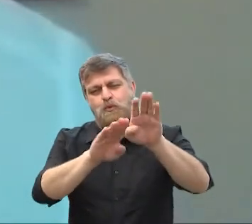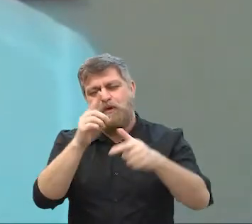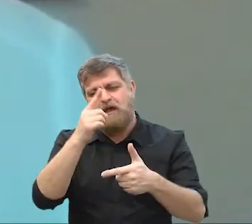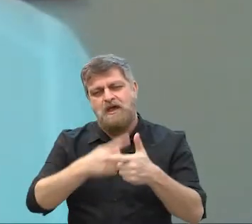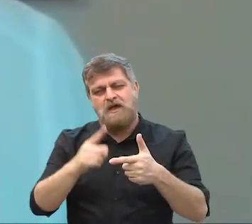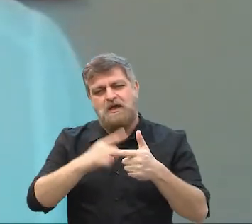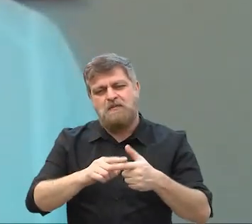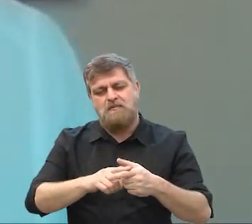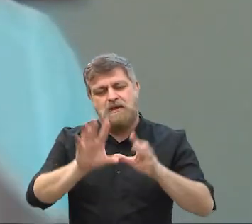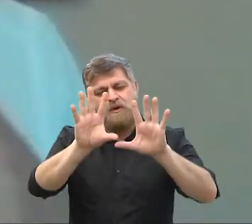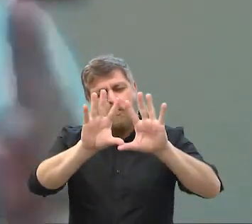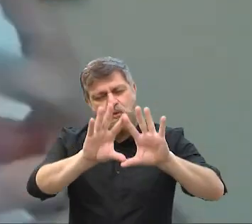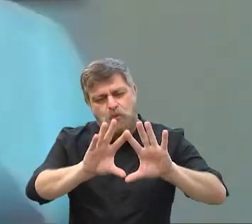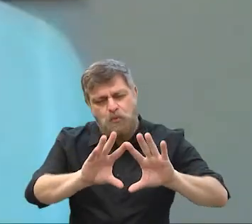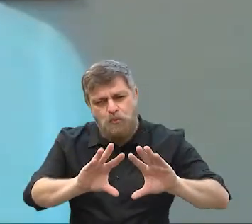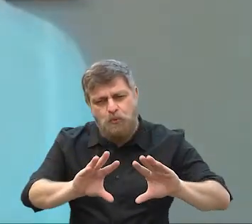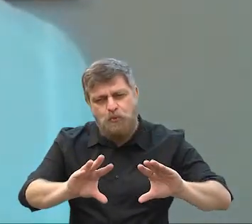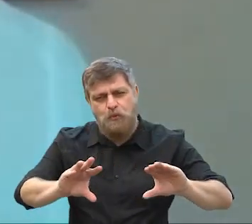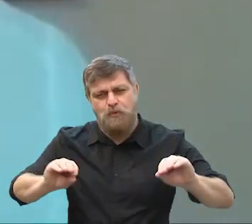solução